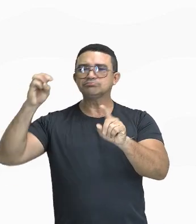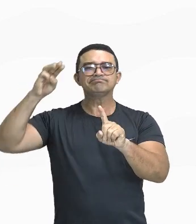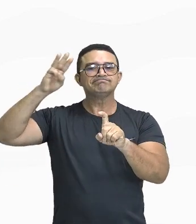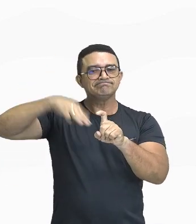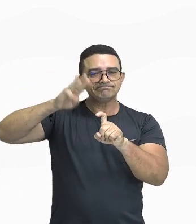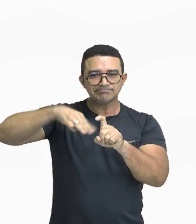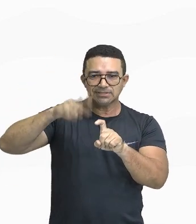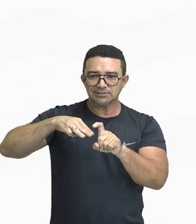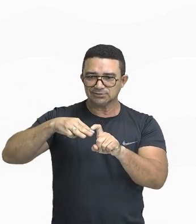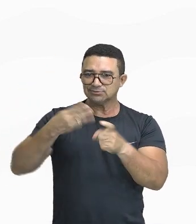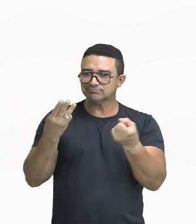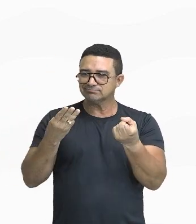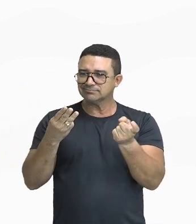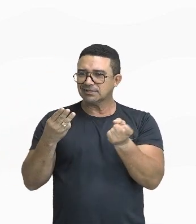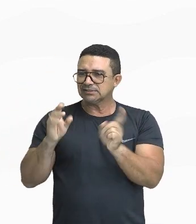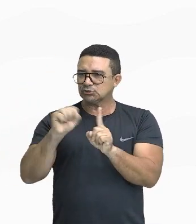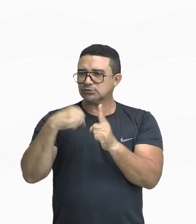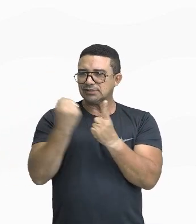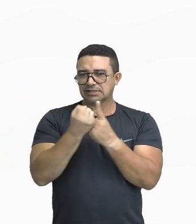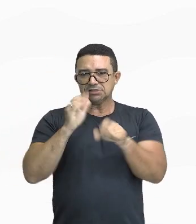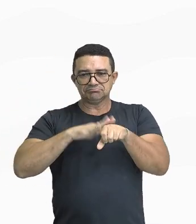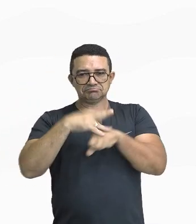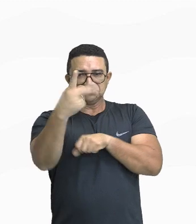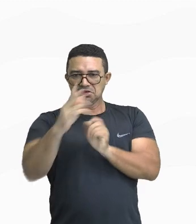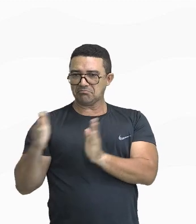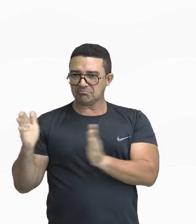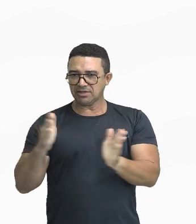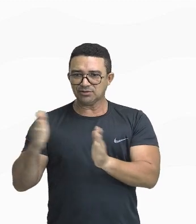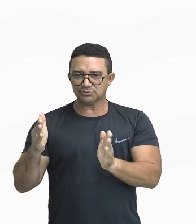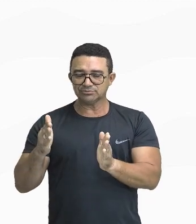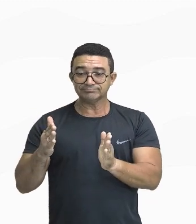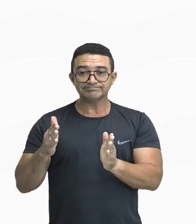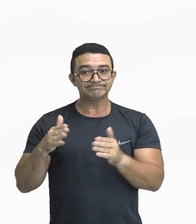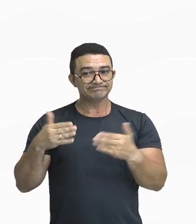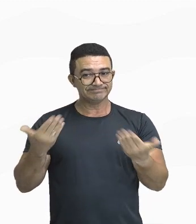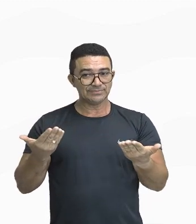sociedade, na época de Durkheim,